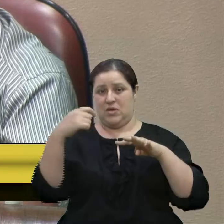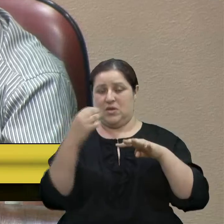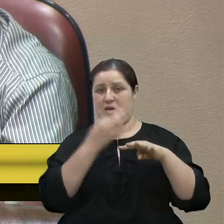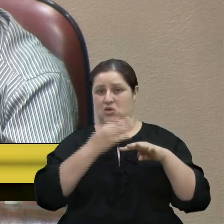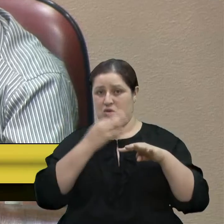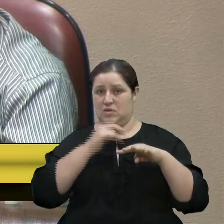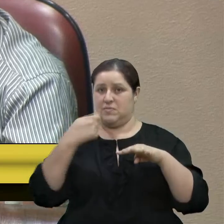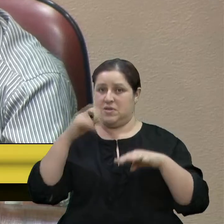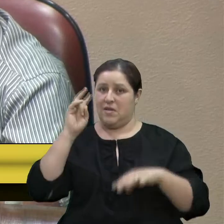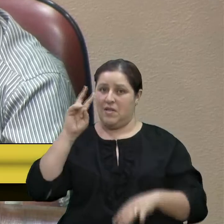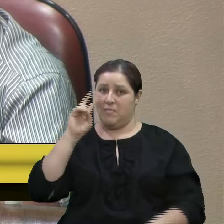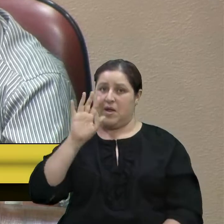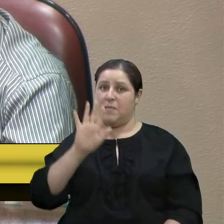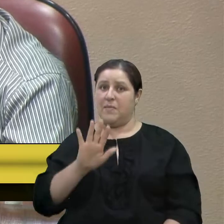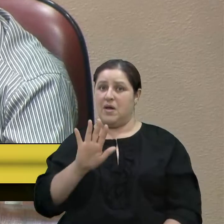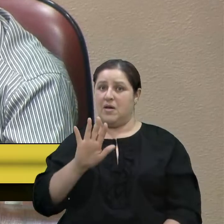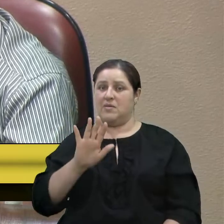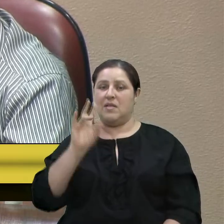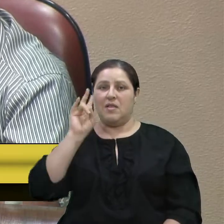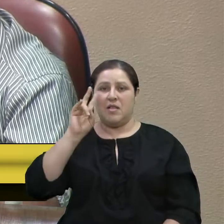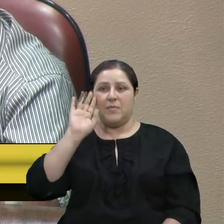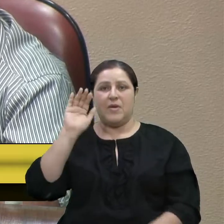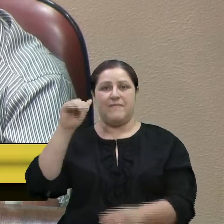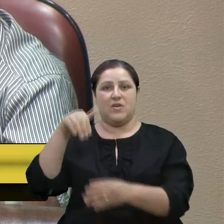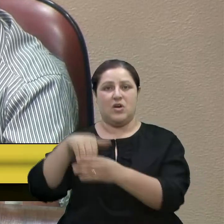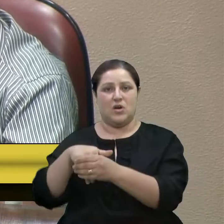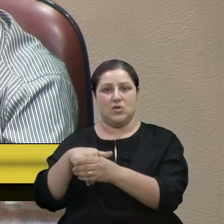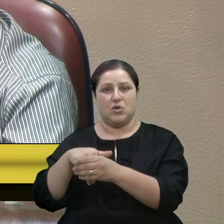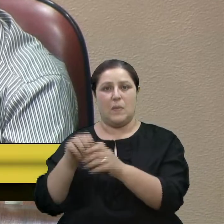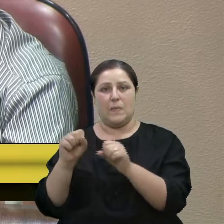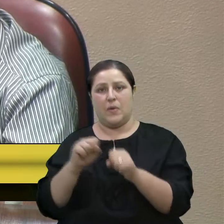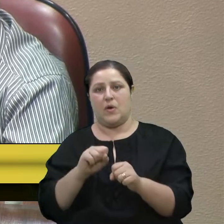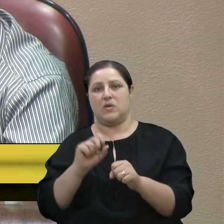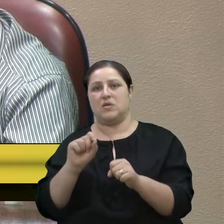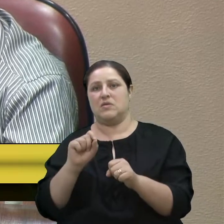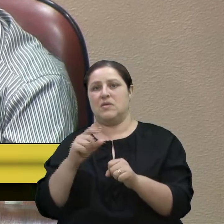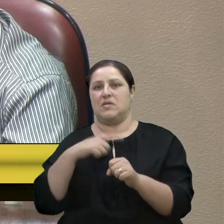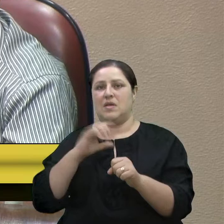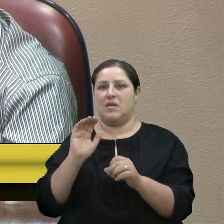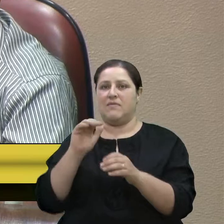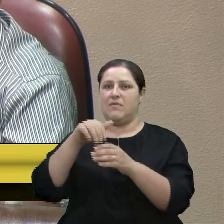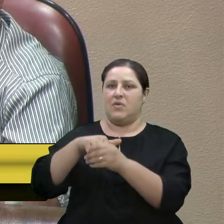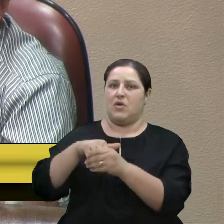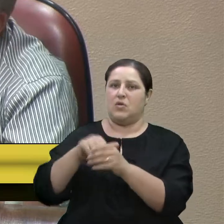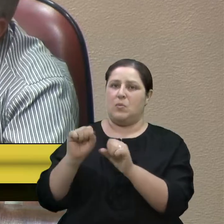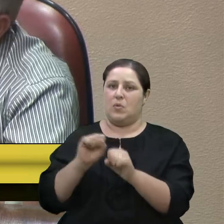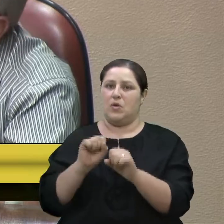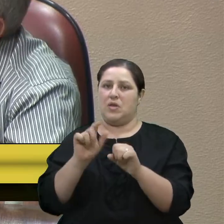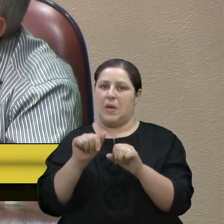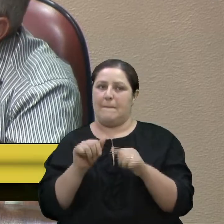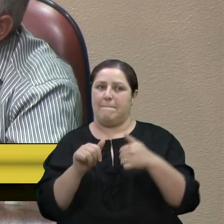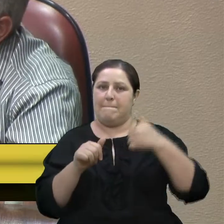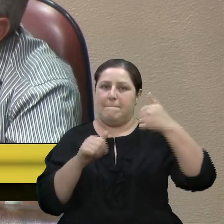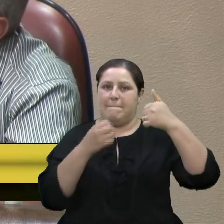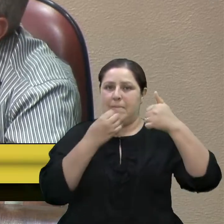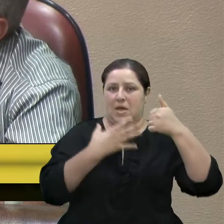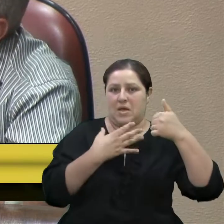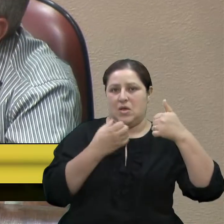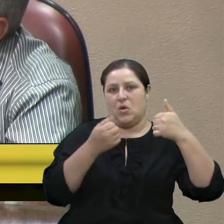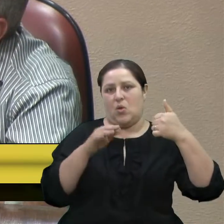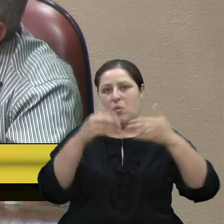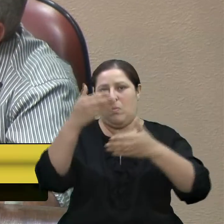Mas lembrar que o voto pode levar ao bem, mas pode levar ao